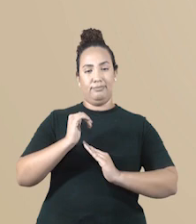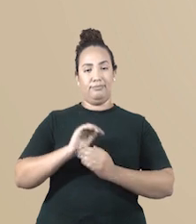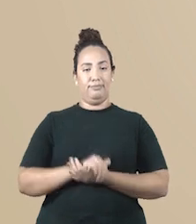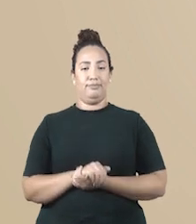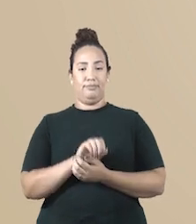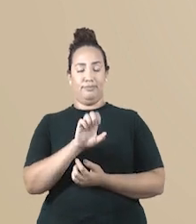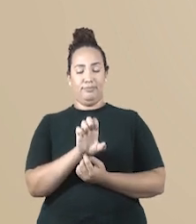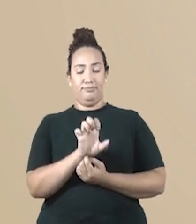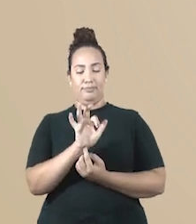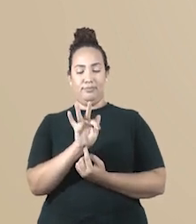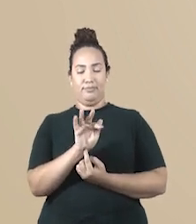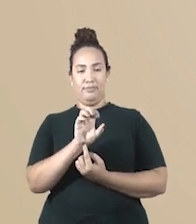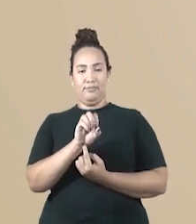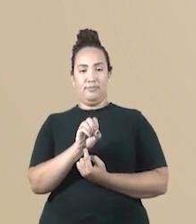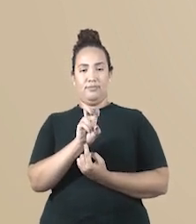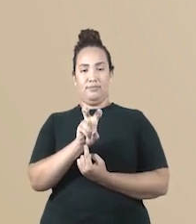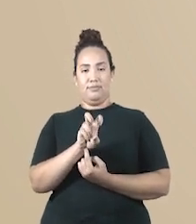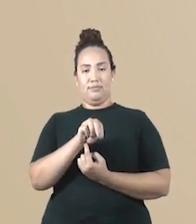habilidade